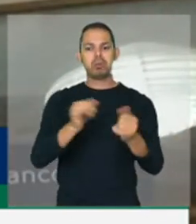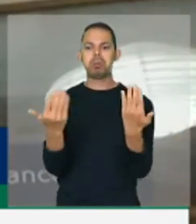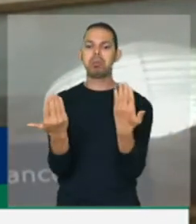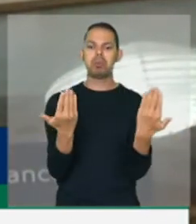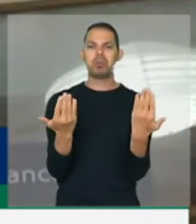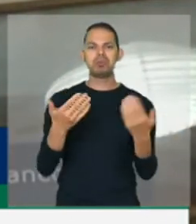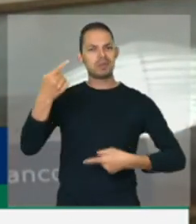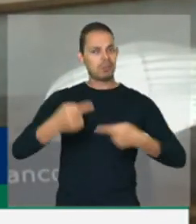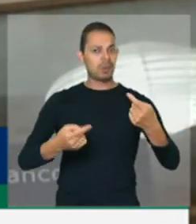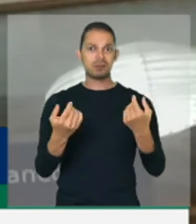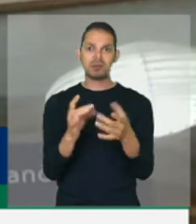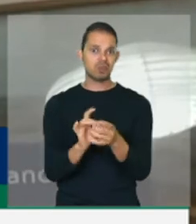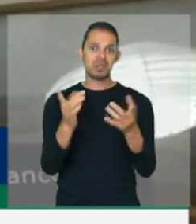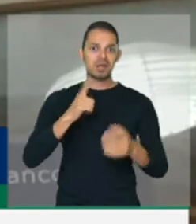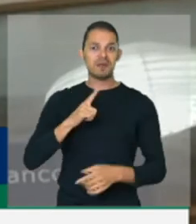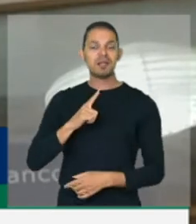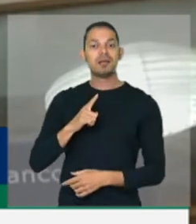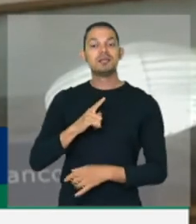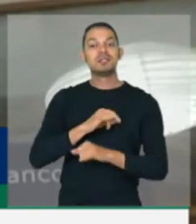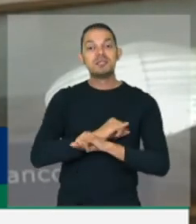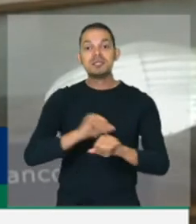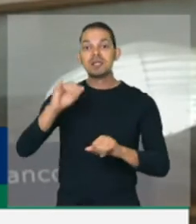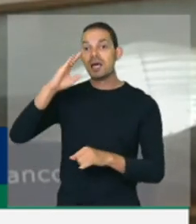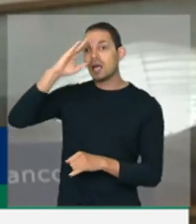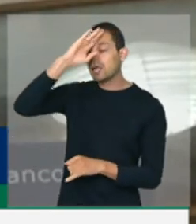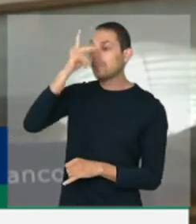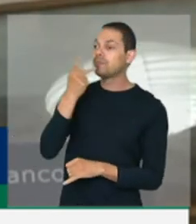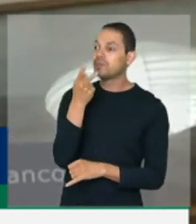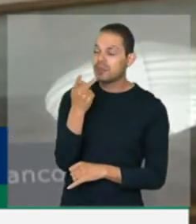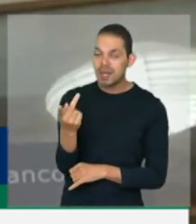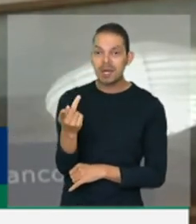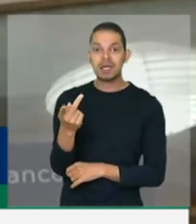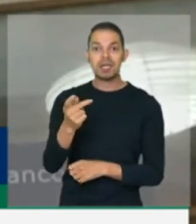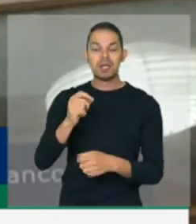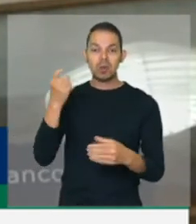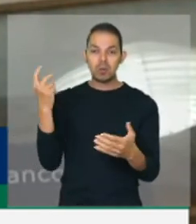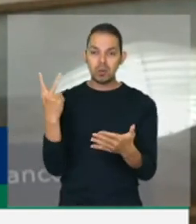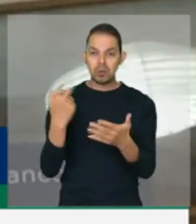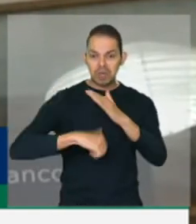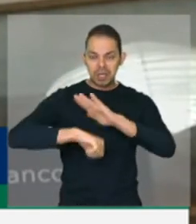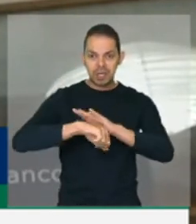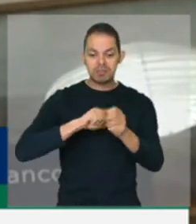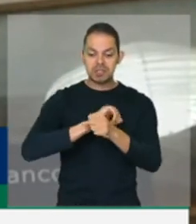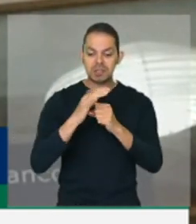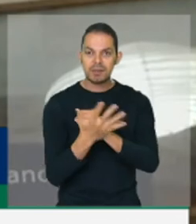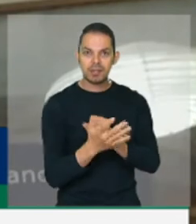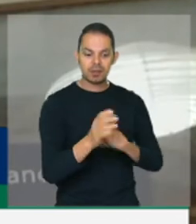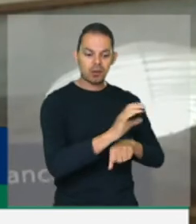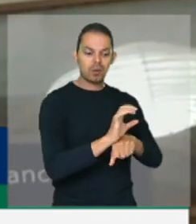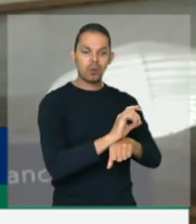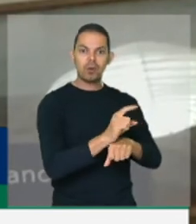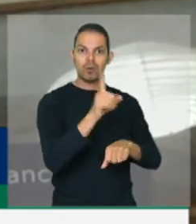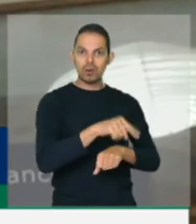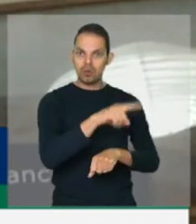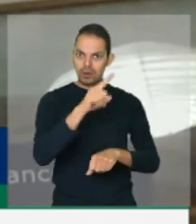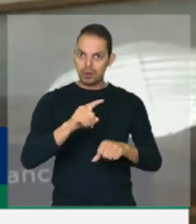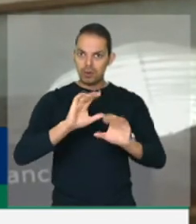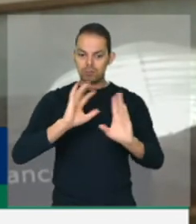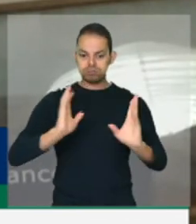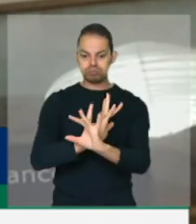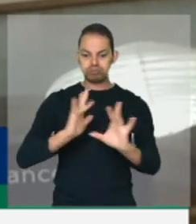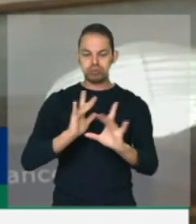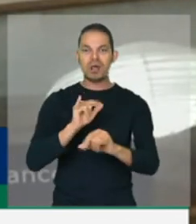esse debate. Dizer que o presidente comete crime de epidemia, que é previsto na Constituição, quando promove aglomeração e fala para não